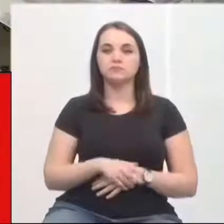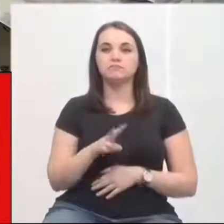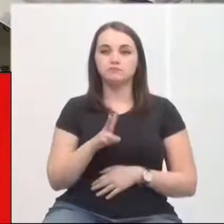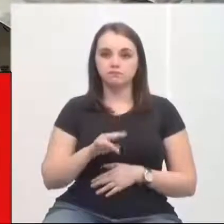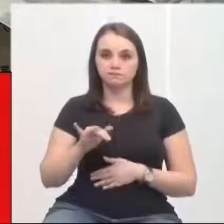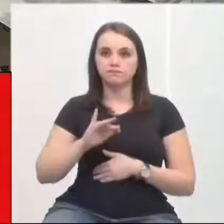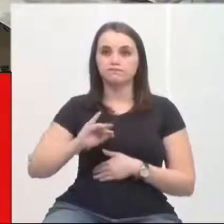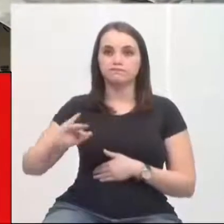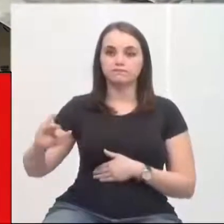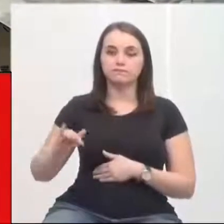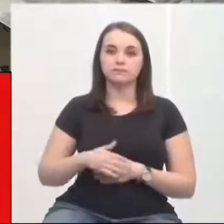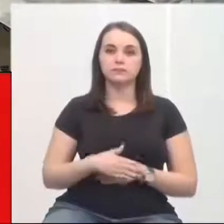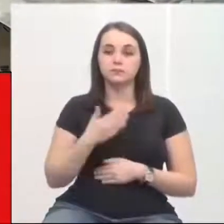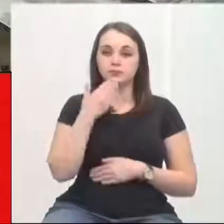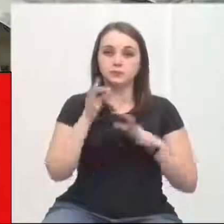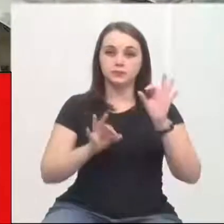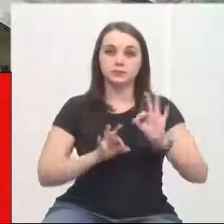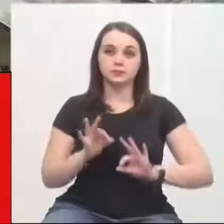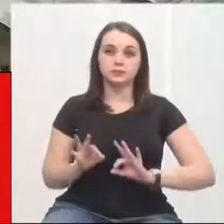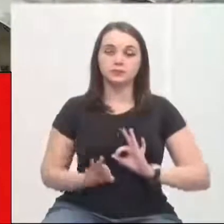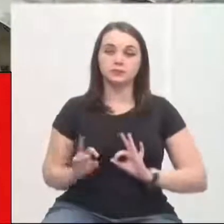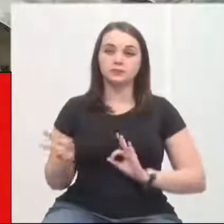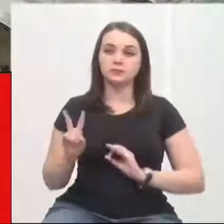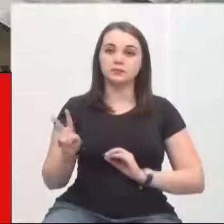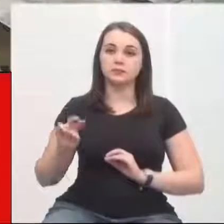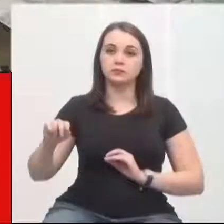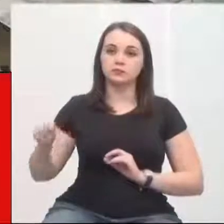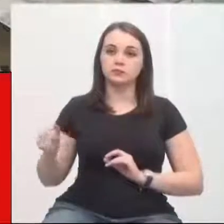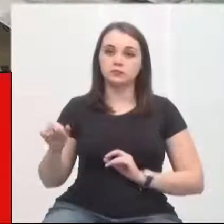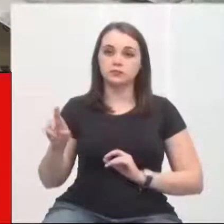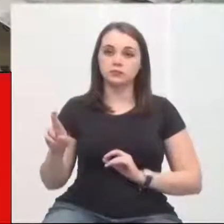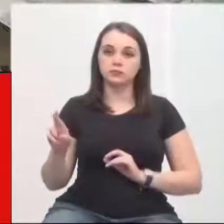plano. Questão de ordem cedida ao vereador Jair.